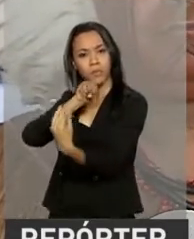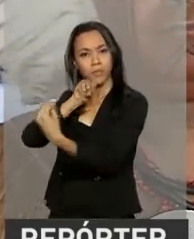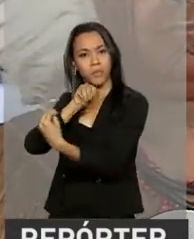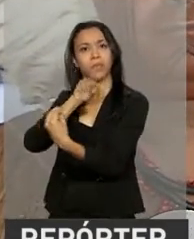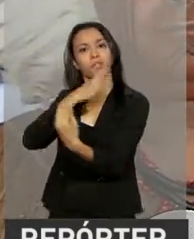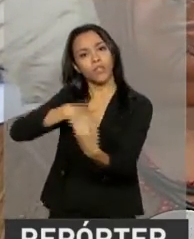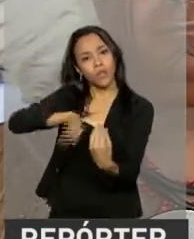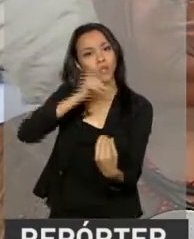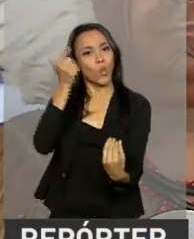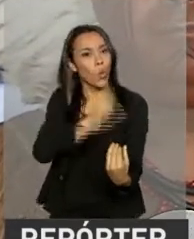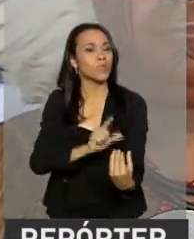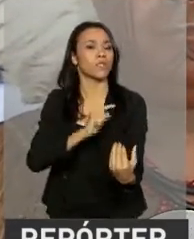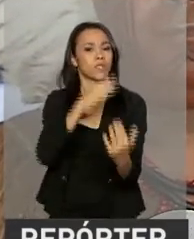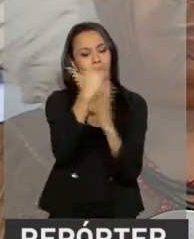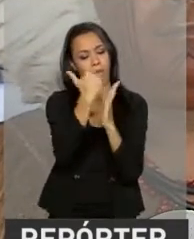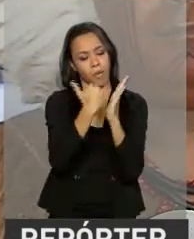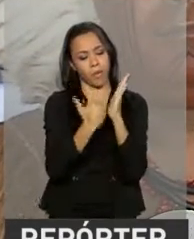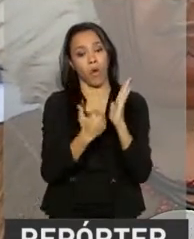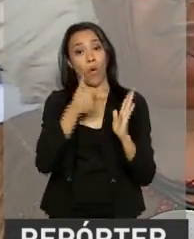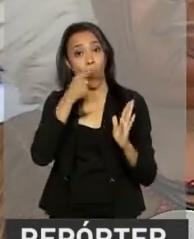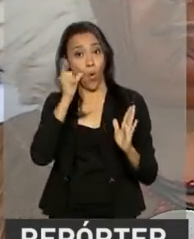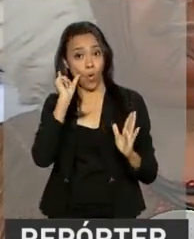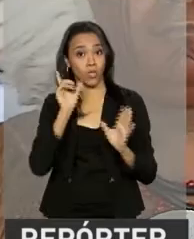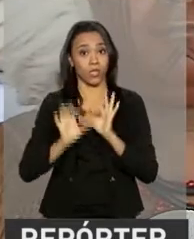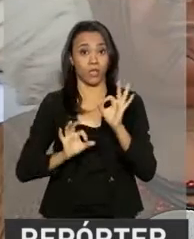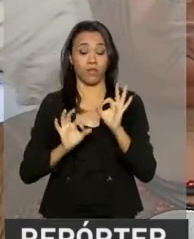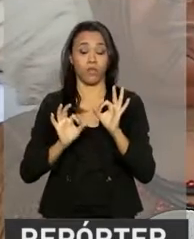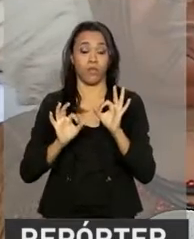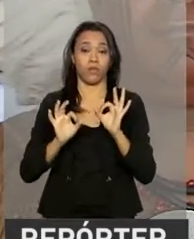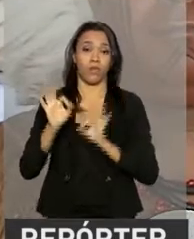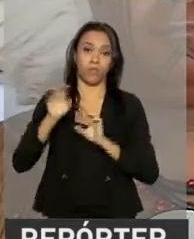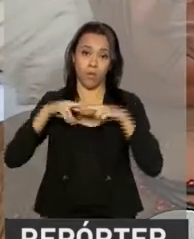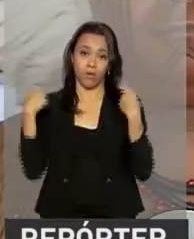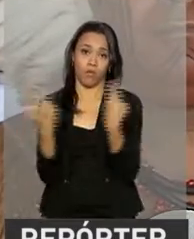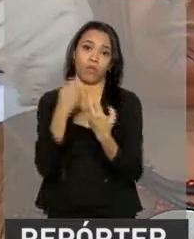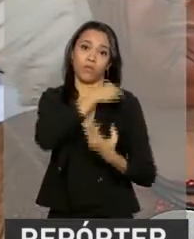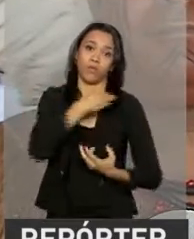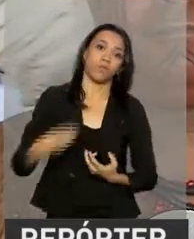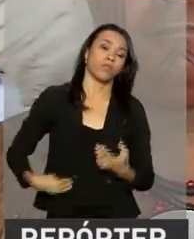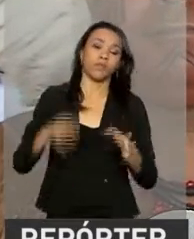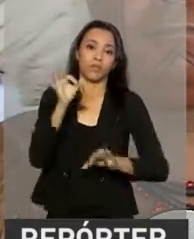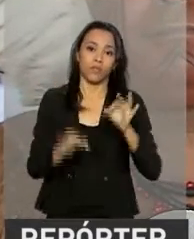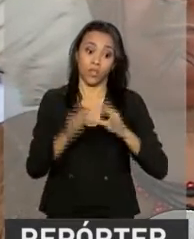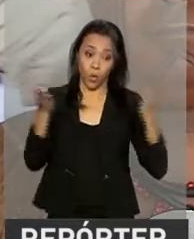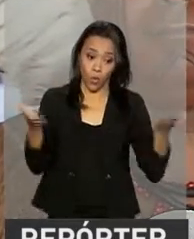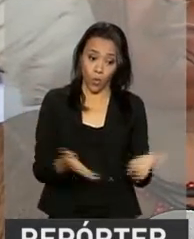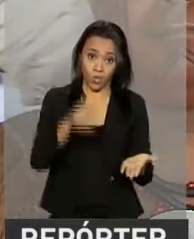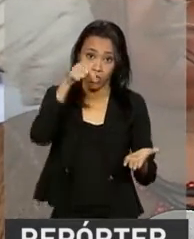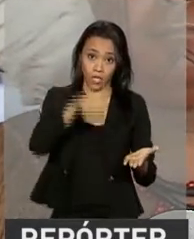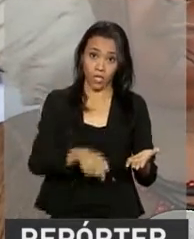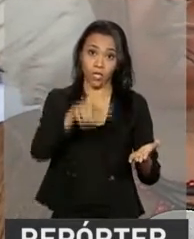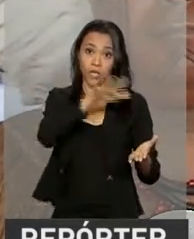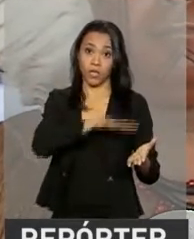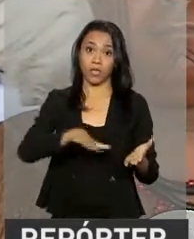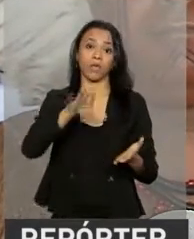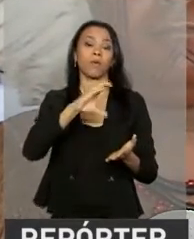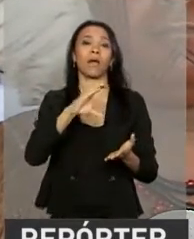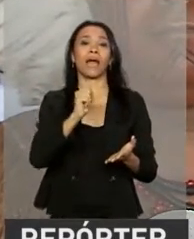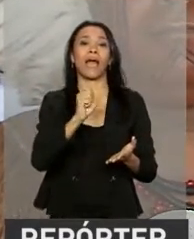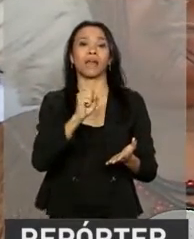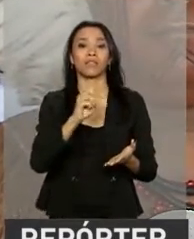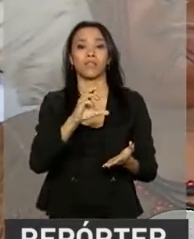estamos fazendo aqui o que ontem foi feito no ministério da justiça em reuniões hoje aqui com a casa civil com a secretária de governo